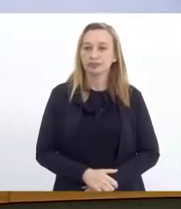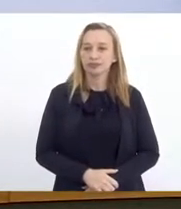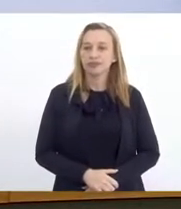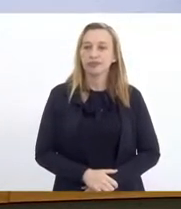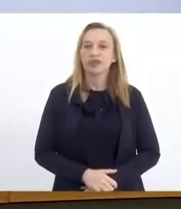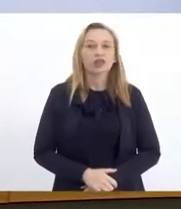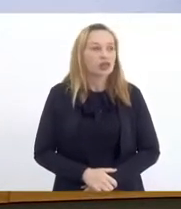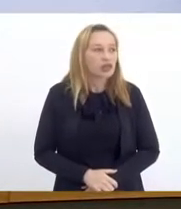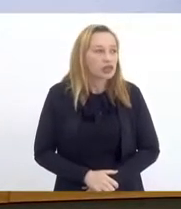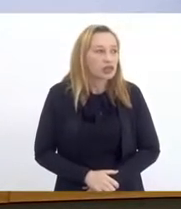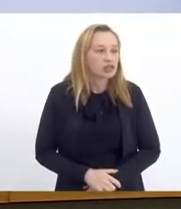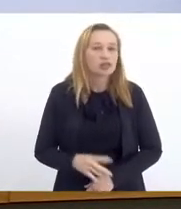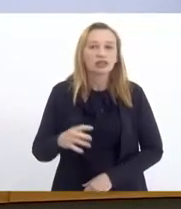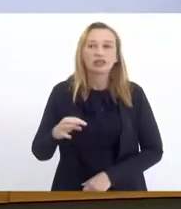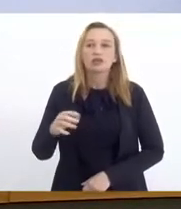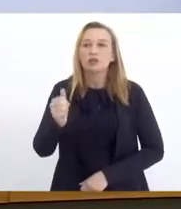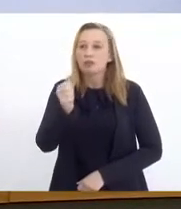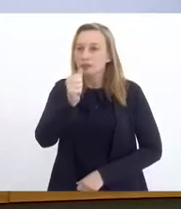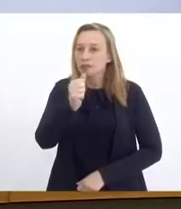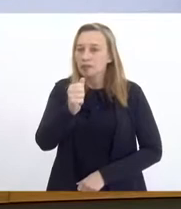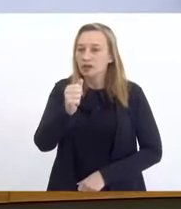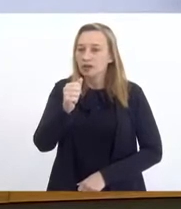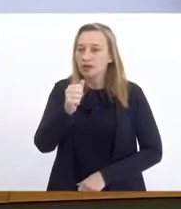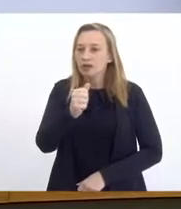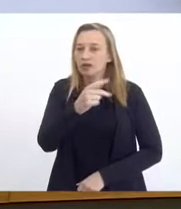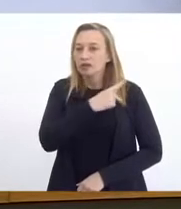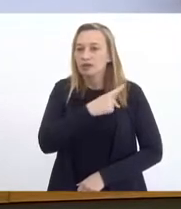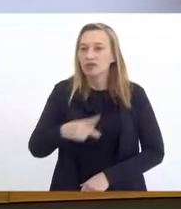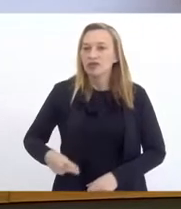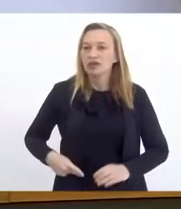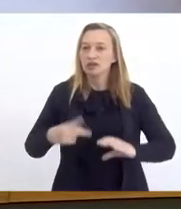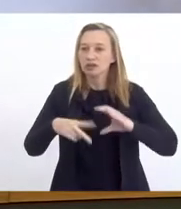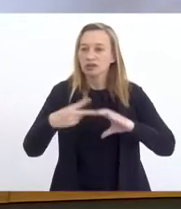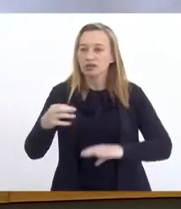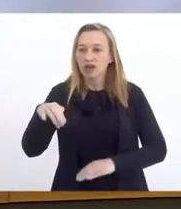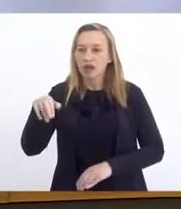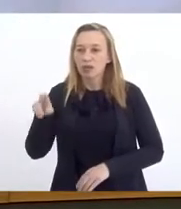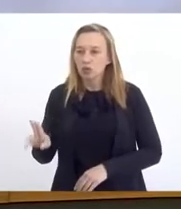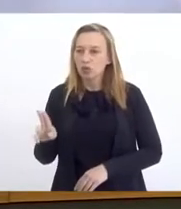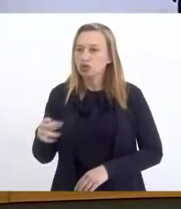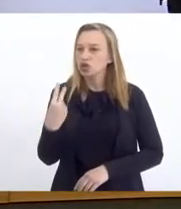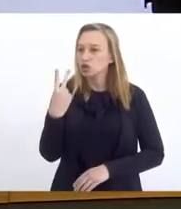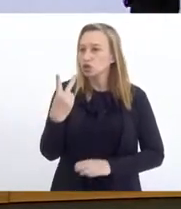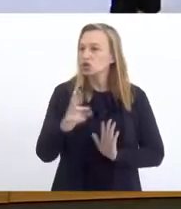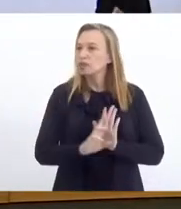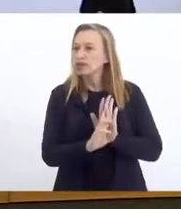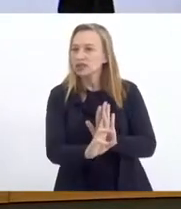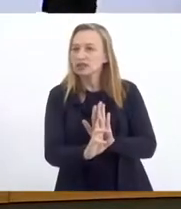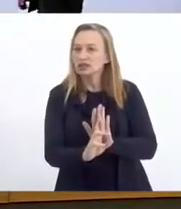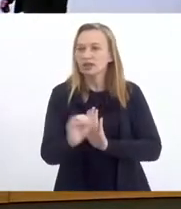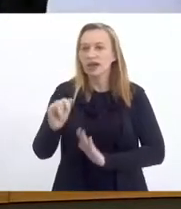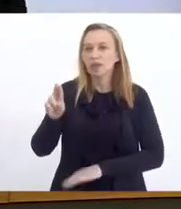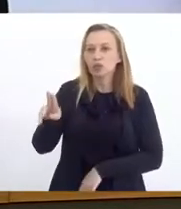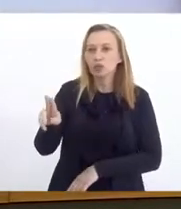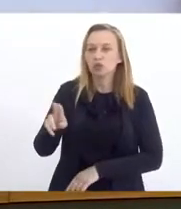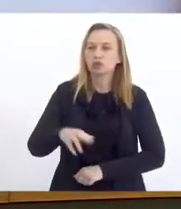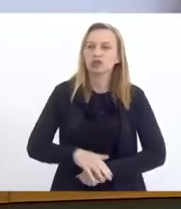Valmir Tavares Leza, prefeito de Conceição de Macabu. Temos duas representações de Conceição de Macabu.